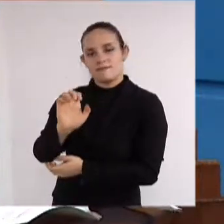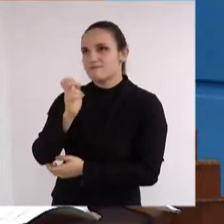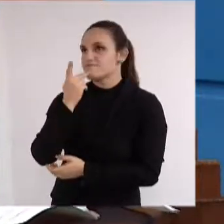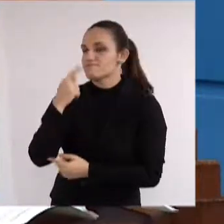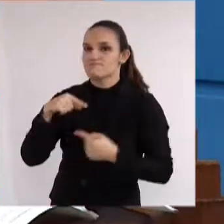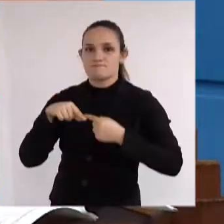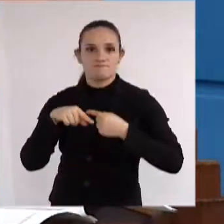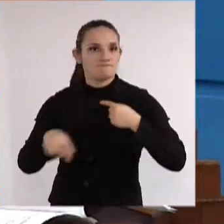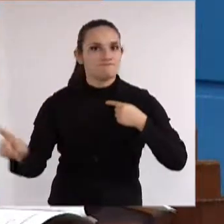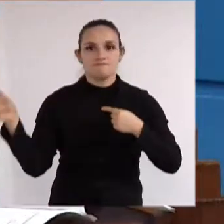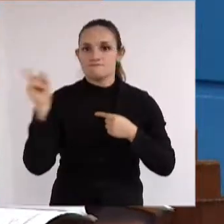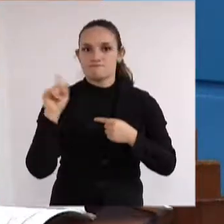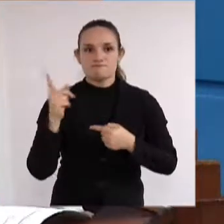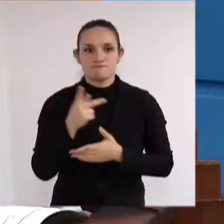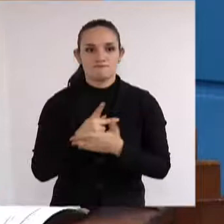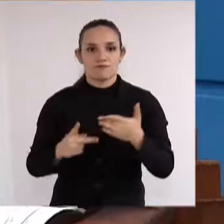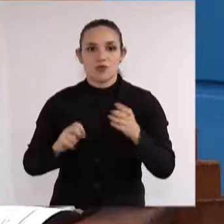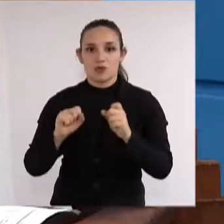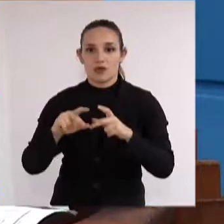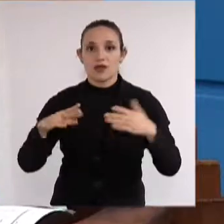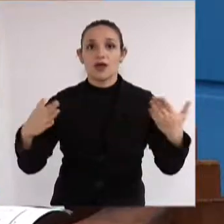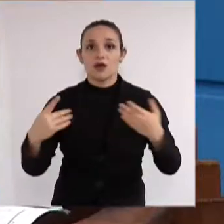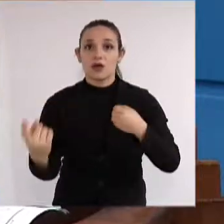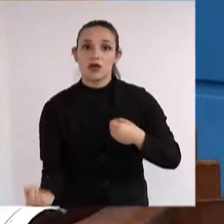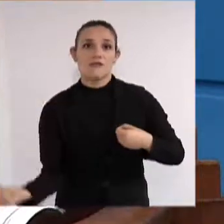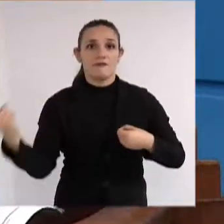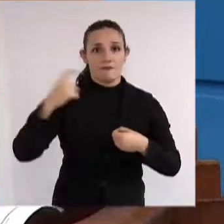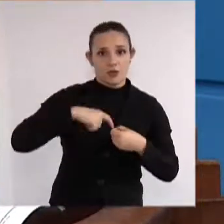e veio para essa casa de volta,